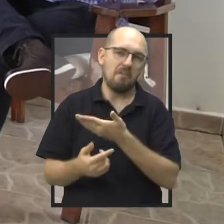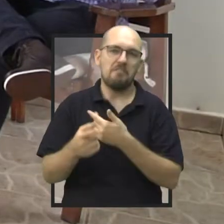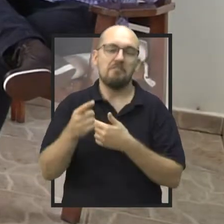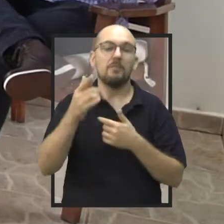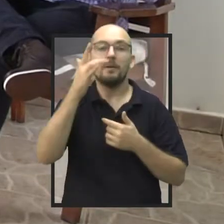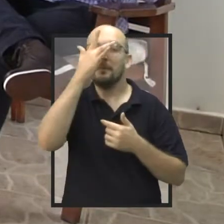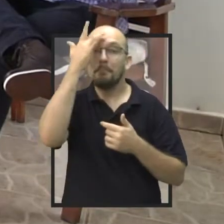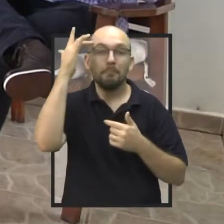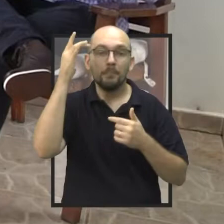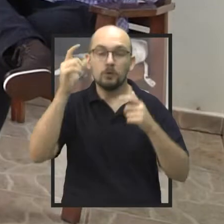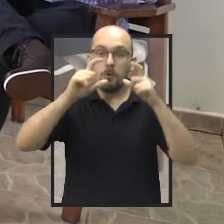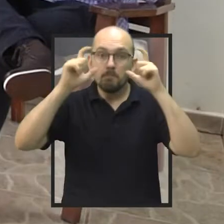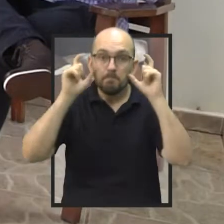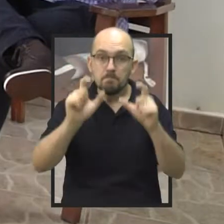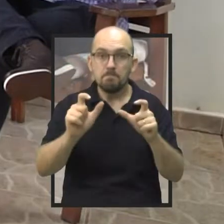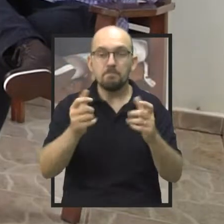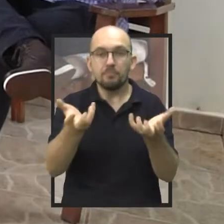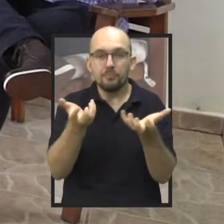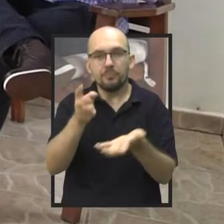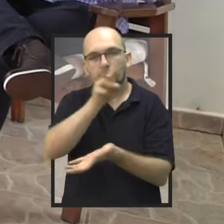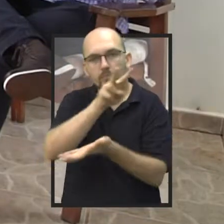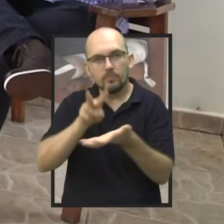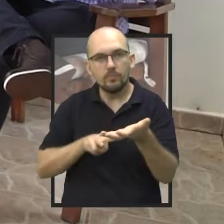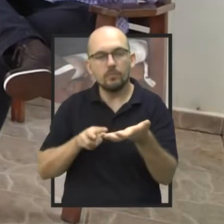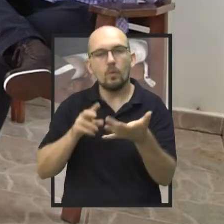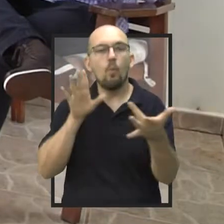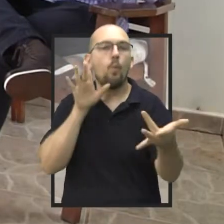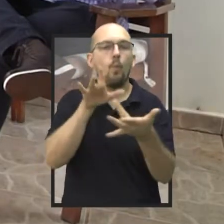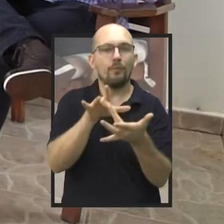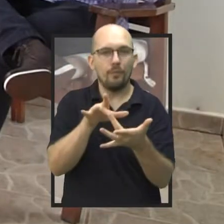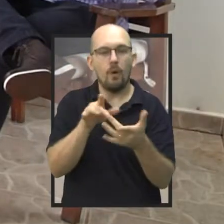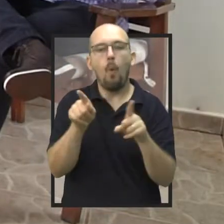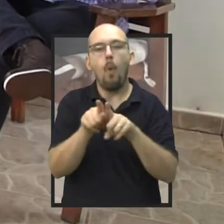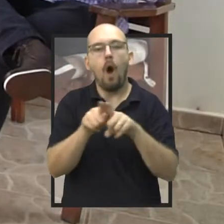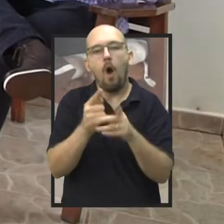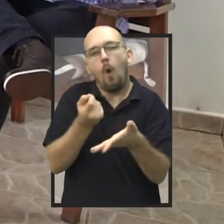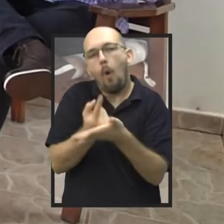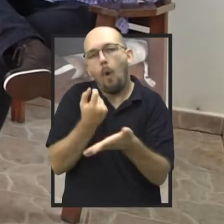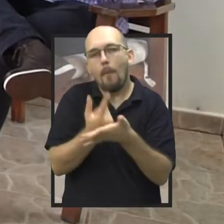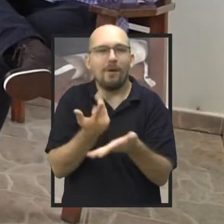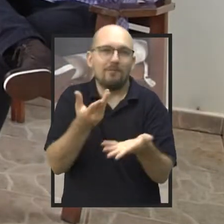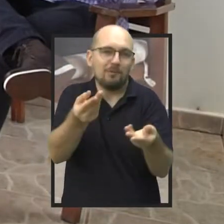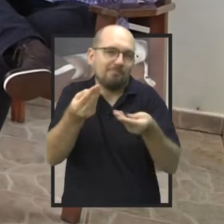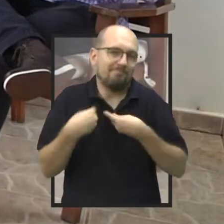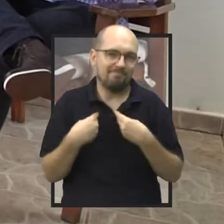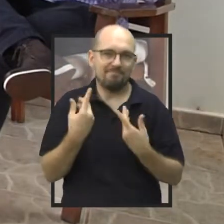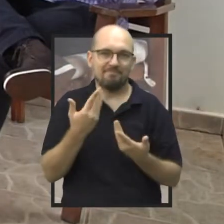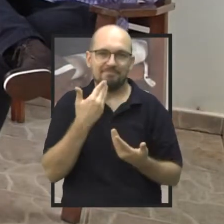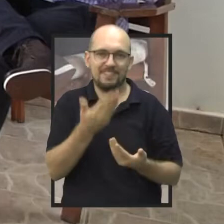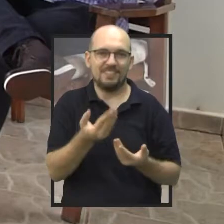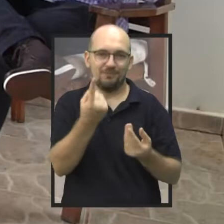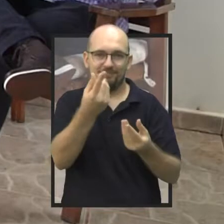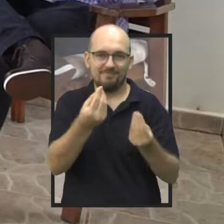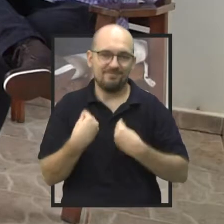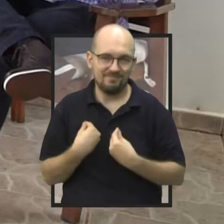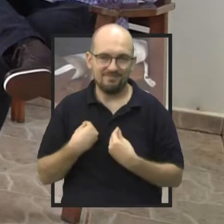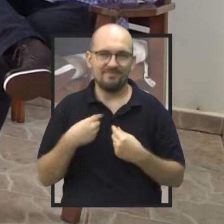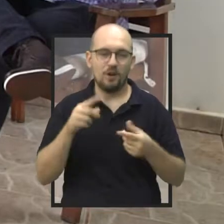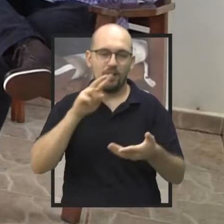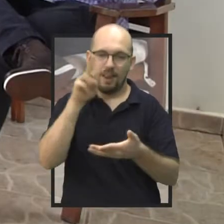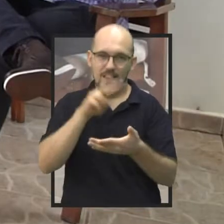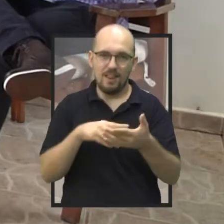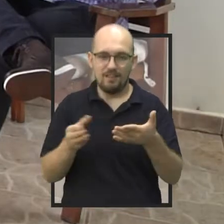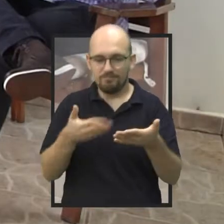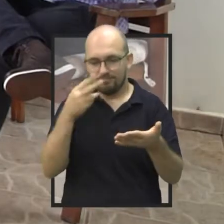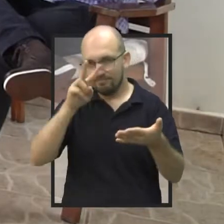pessoas que tiverem interesse em fazer contato para adquirir um livro, né, conseguir fazer essa